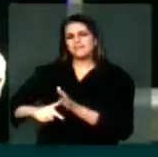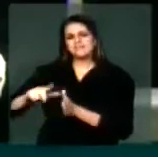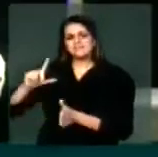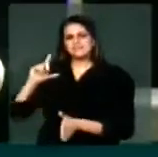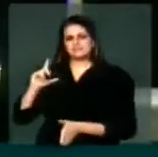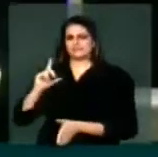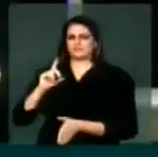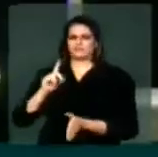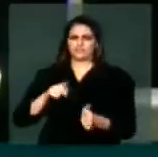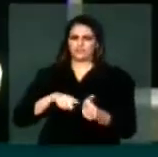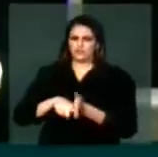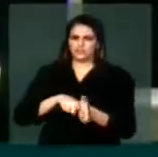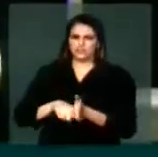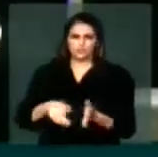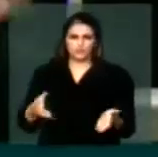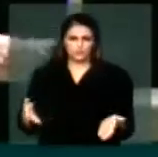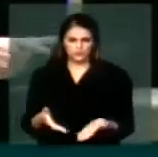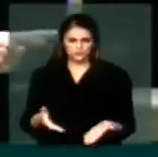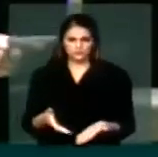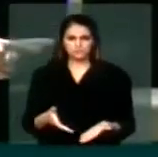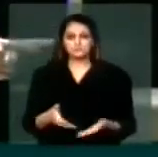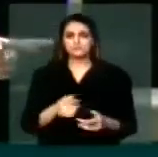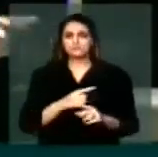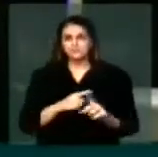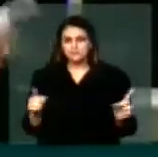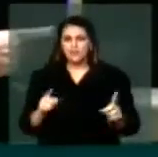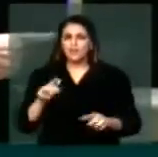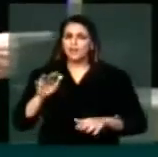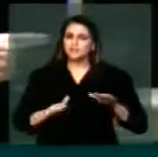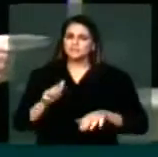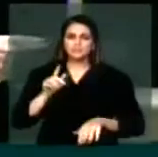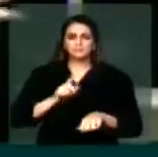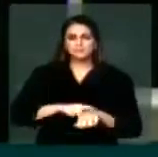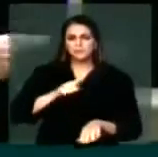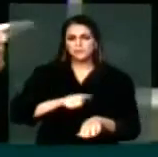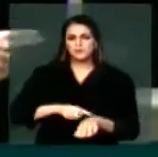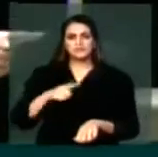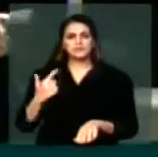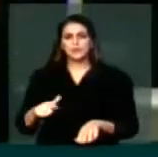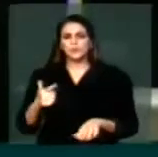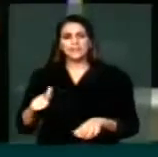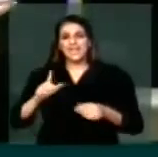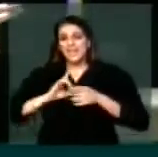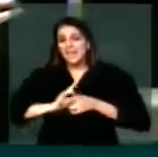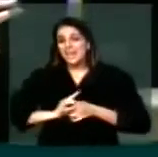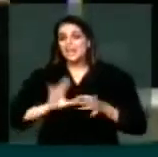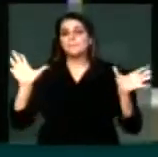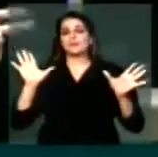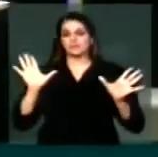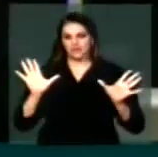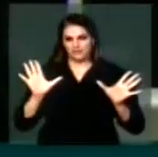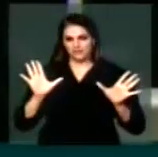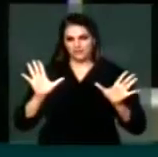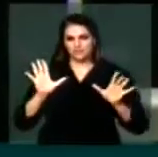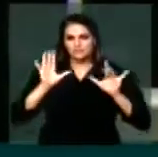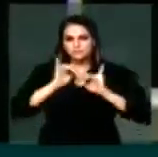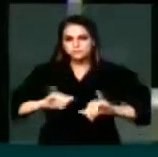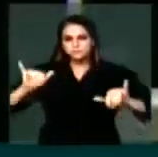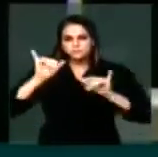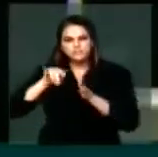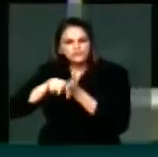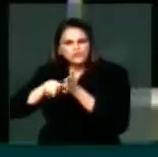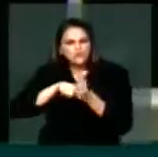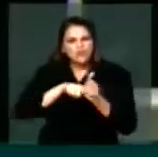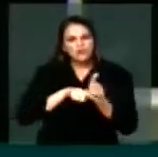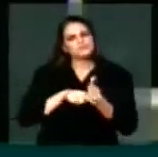anteriores a essas investigadas hoje. Só que em outros momentos não tiveram a liberdade as instituições brasileiras de investigar